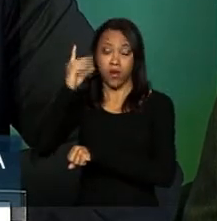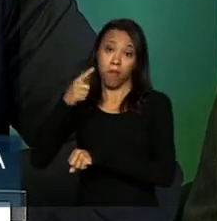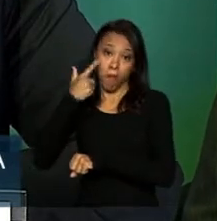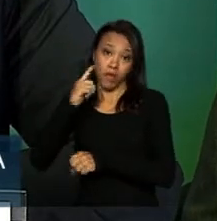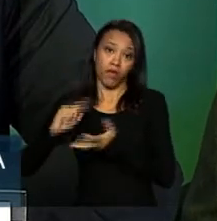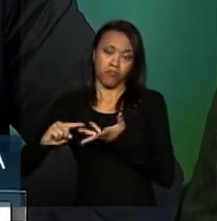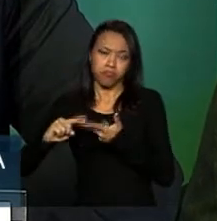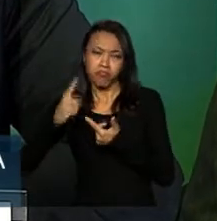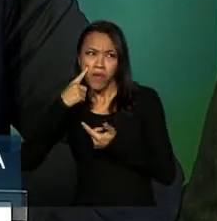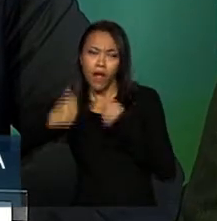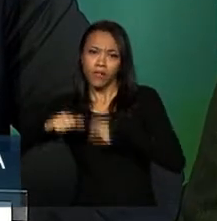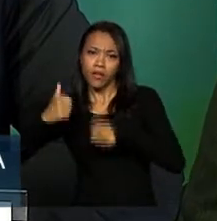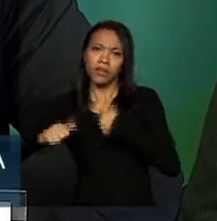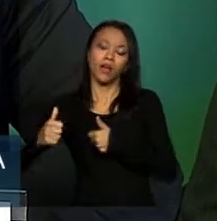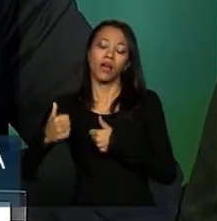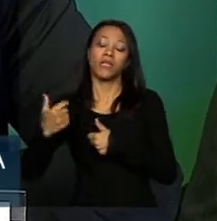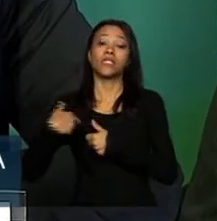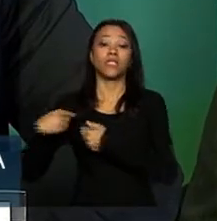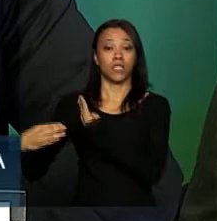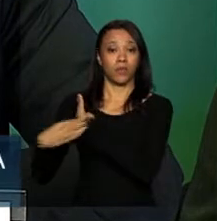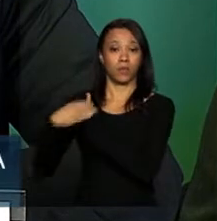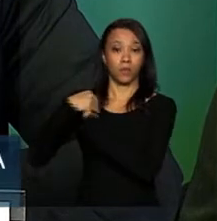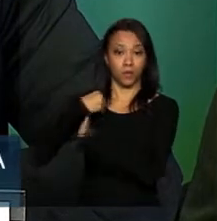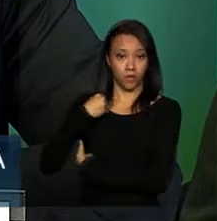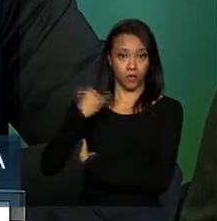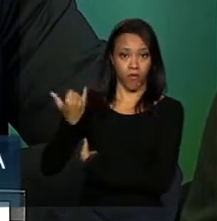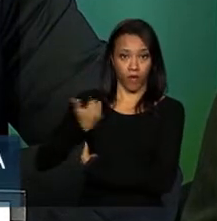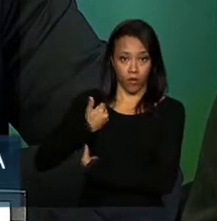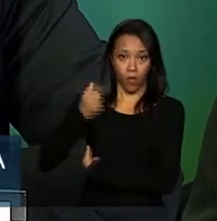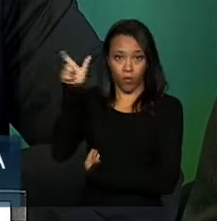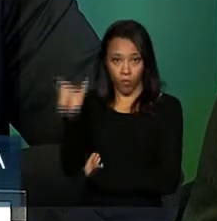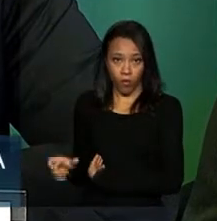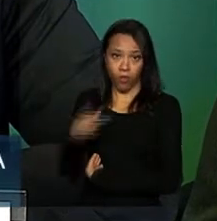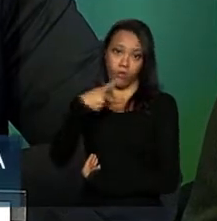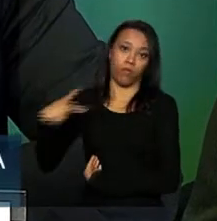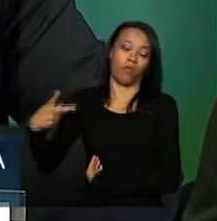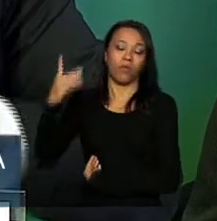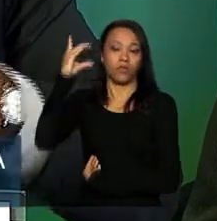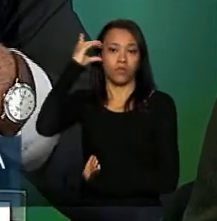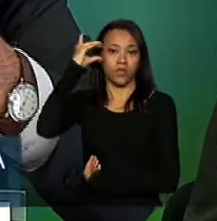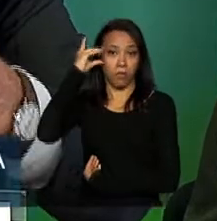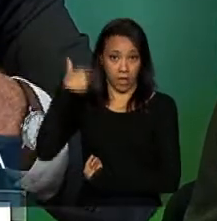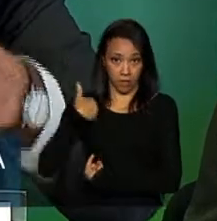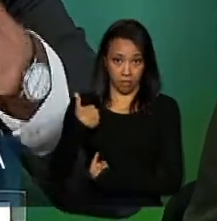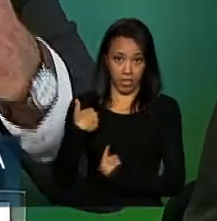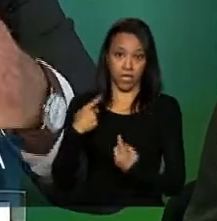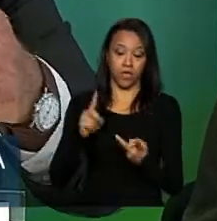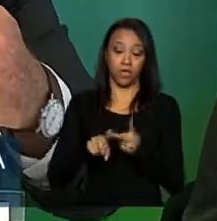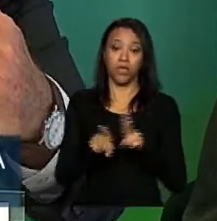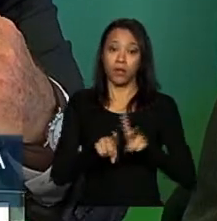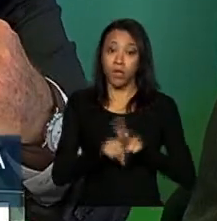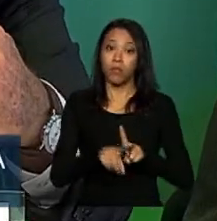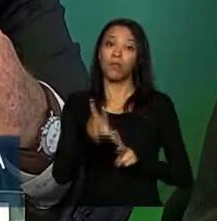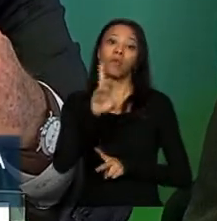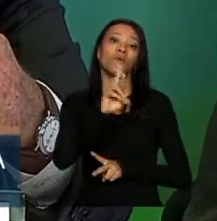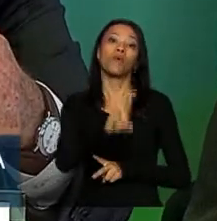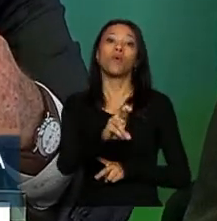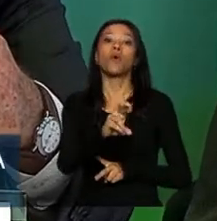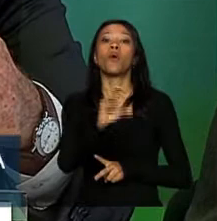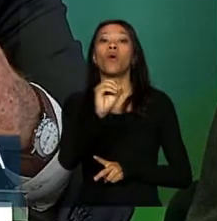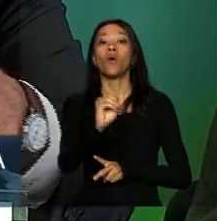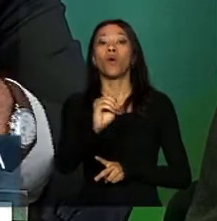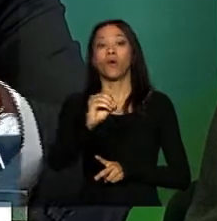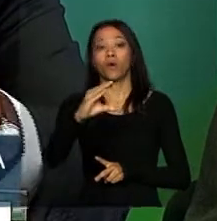a orientação que a presidenta nos deu, a mim e ao ministro Rosseto, para nós encaminharmos também junto a outros